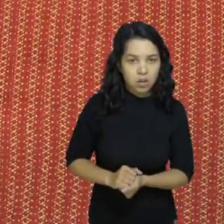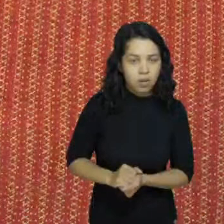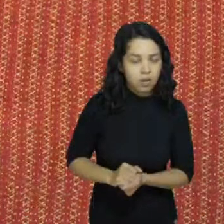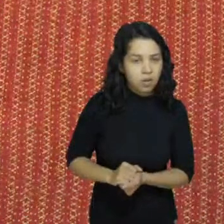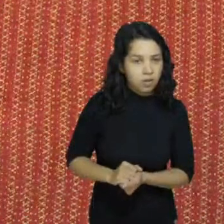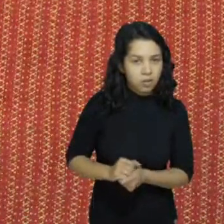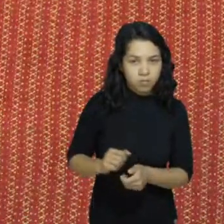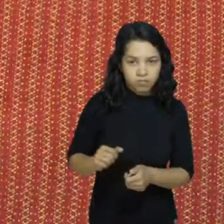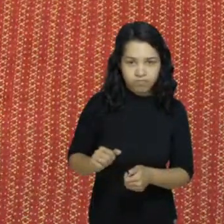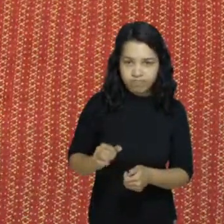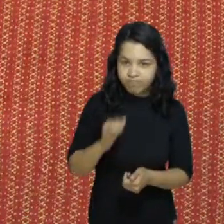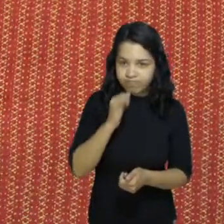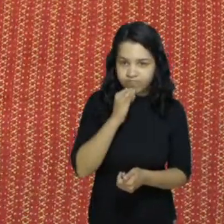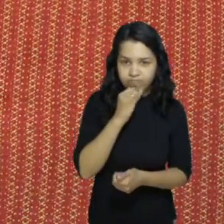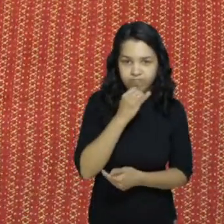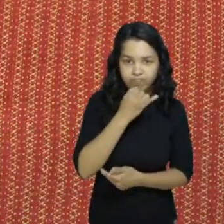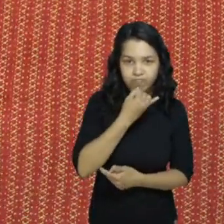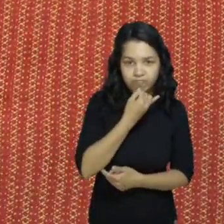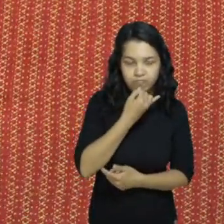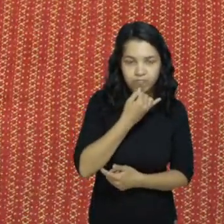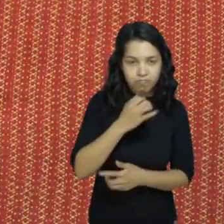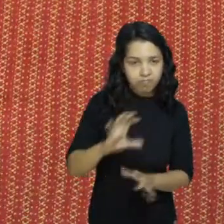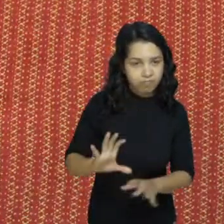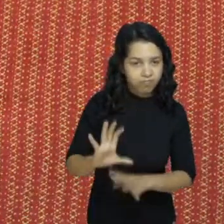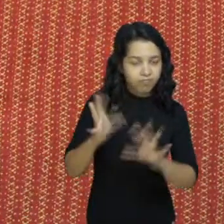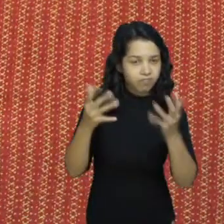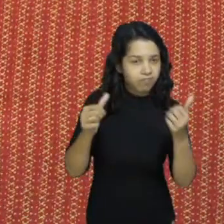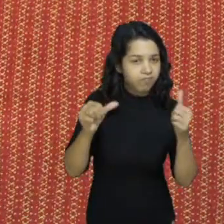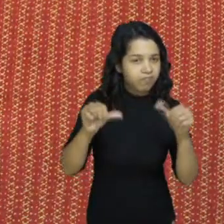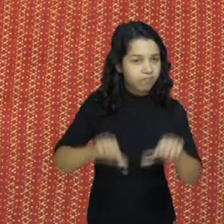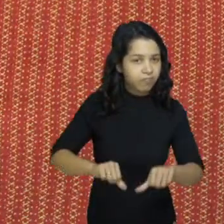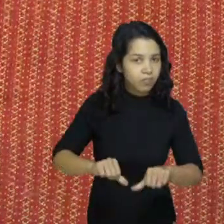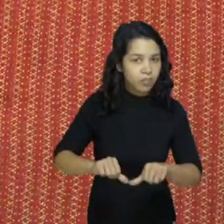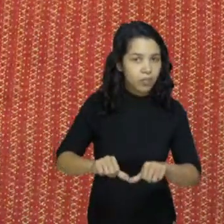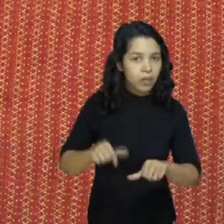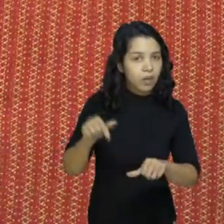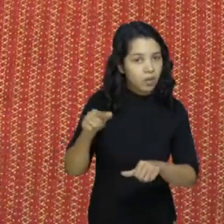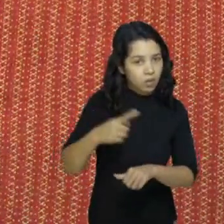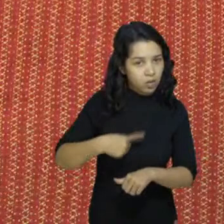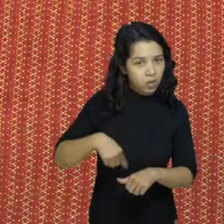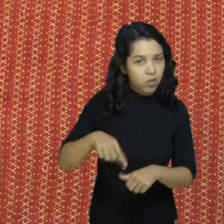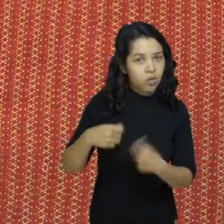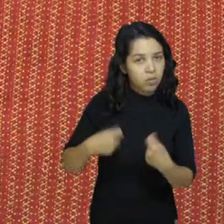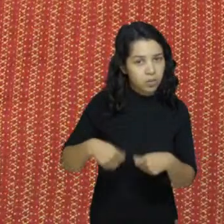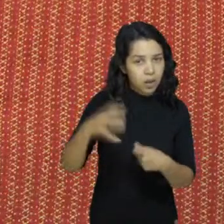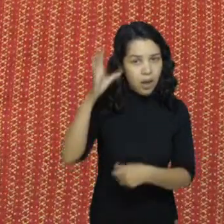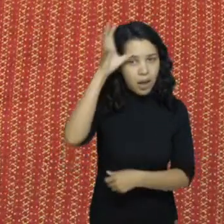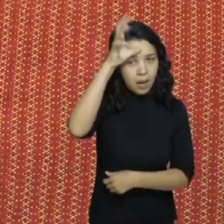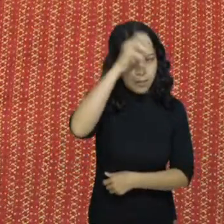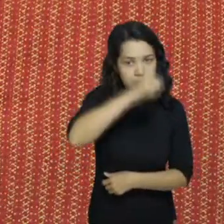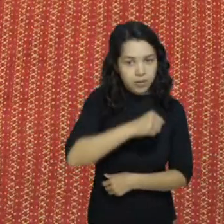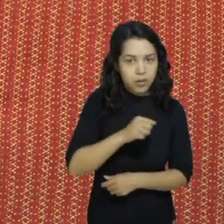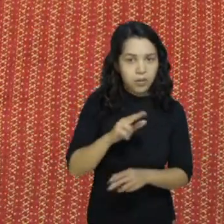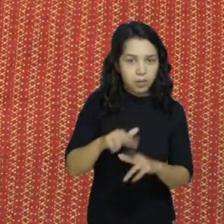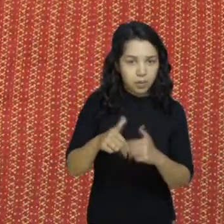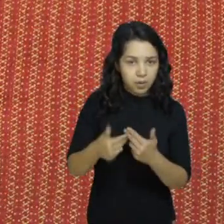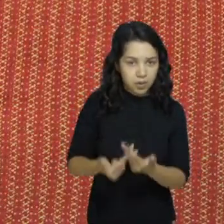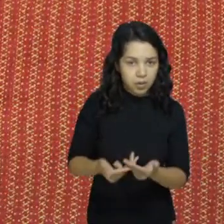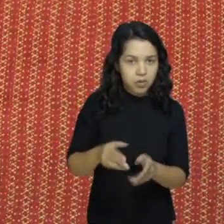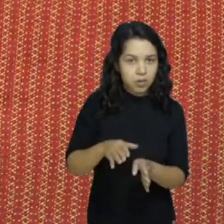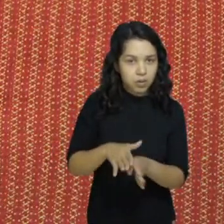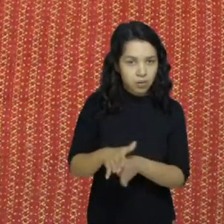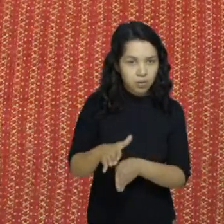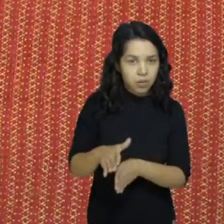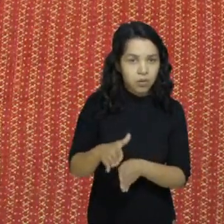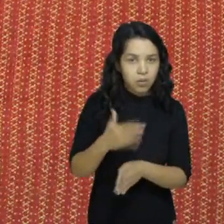tragédia ela precisa pelo menos deixar alguma lição por isso eu inclusive encaminhei um pedido aqui a casa para